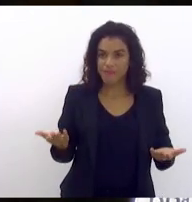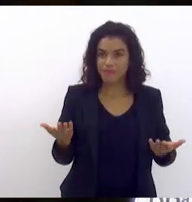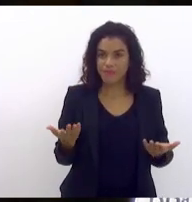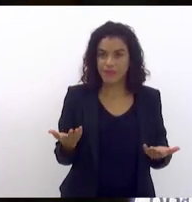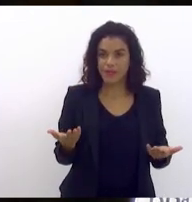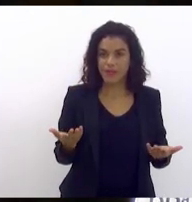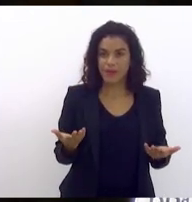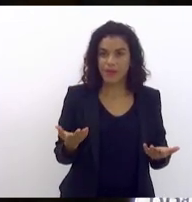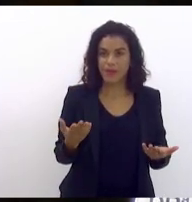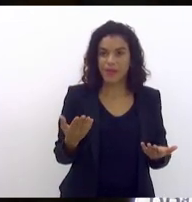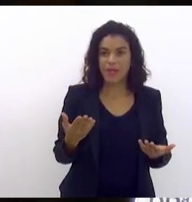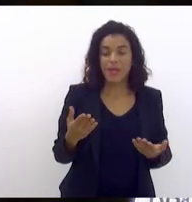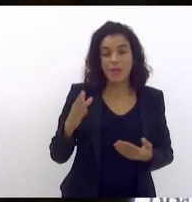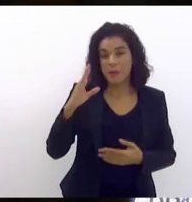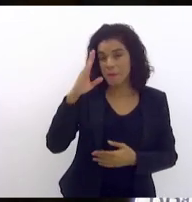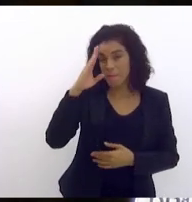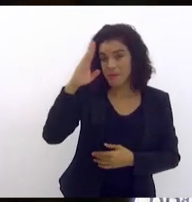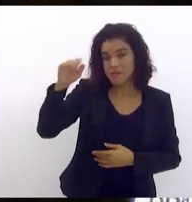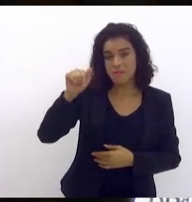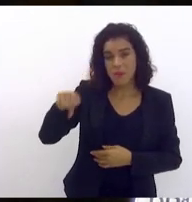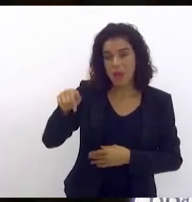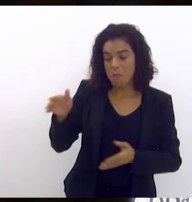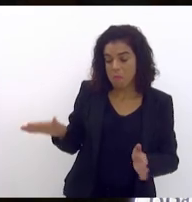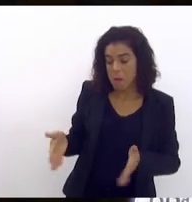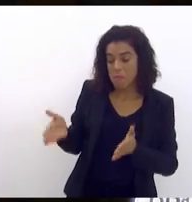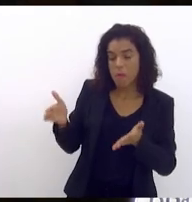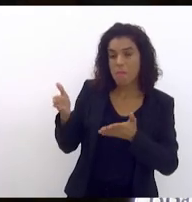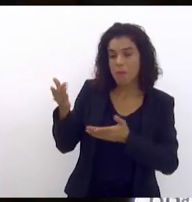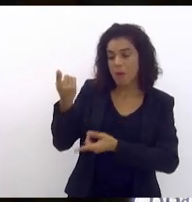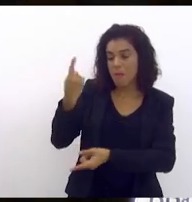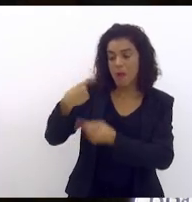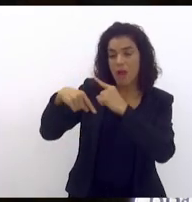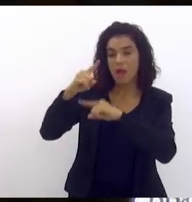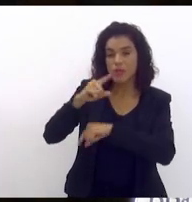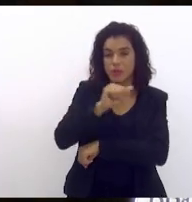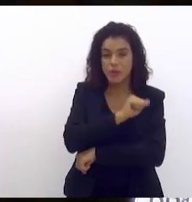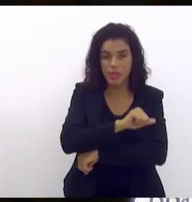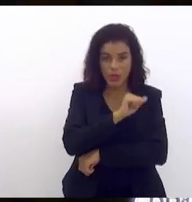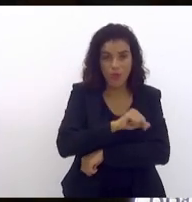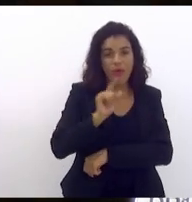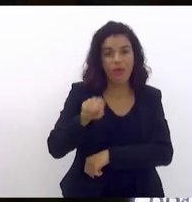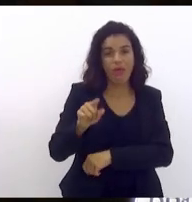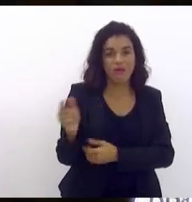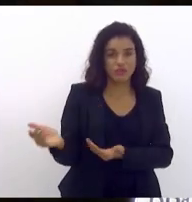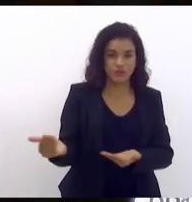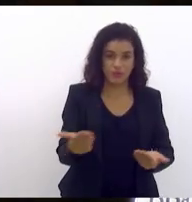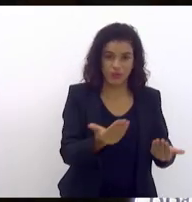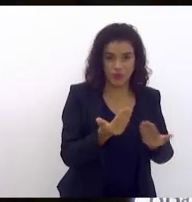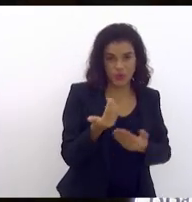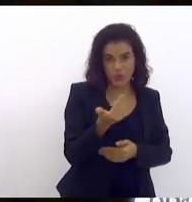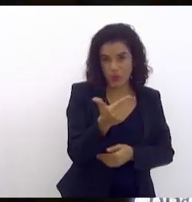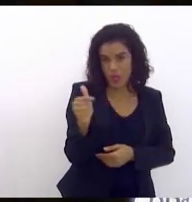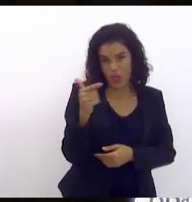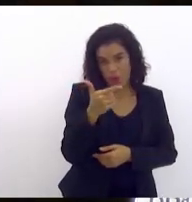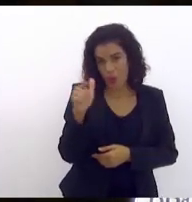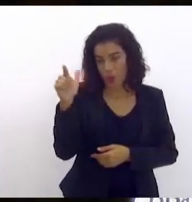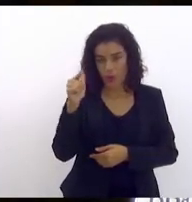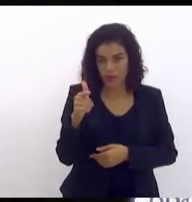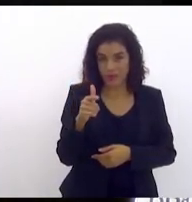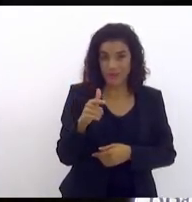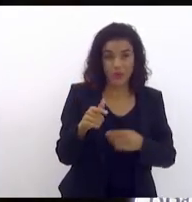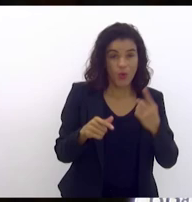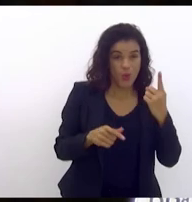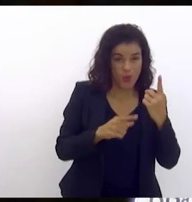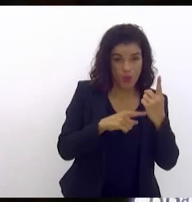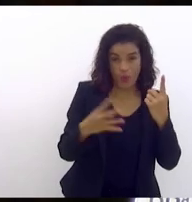chave dessa reinvenção a chave pro futuro do Rio de Janeiro é a juventude não tem outro caminho um a cada quatro